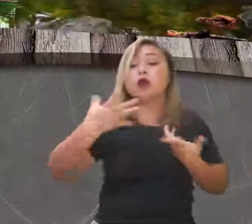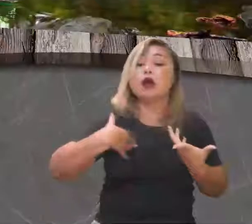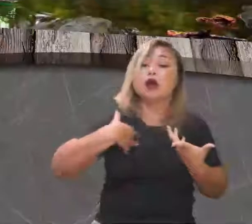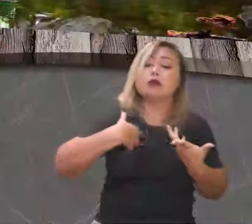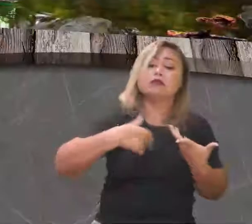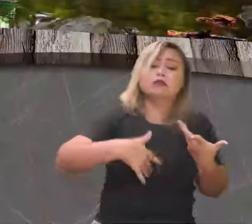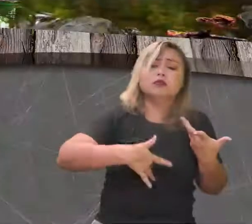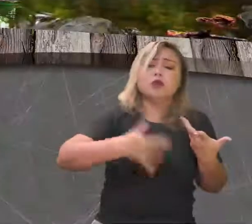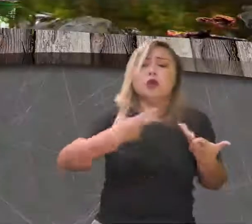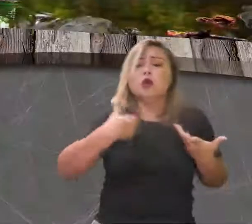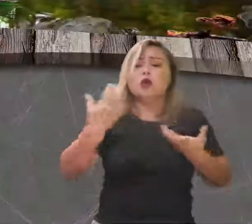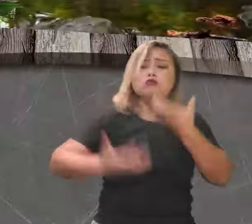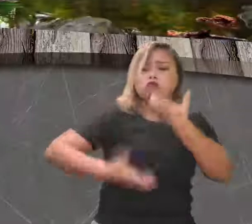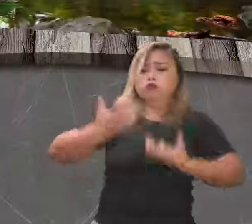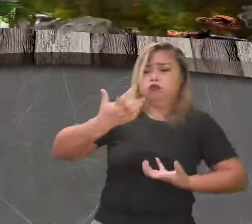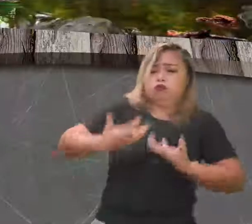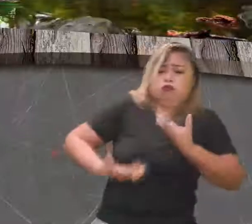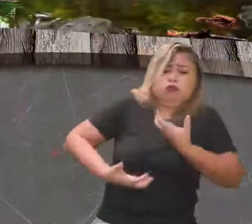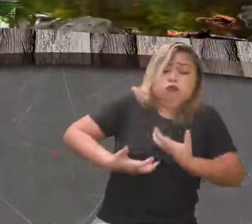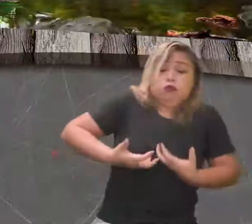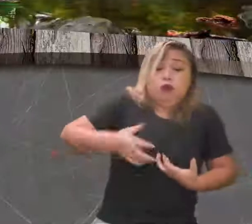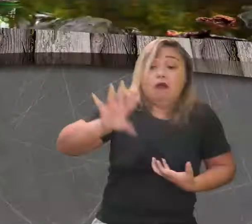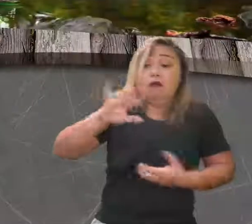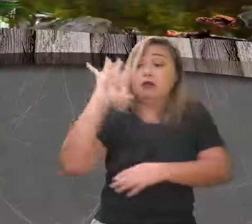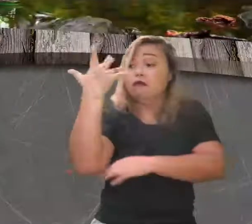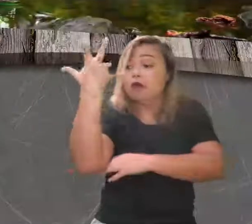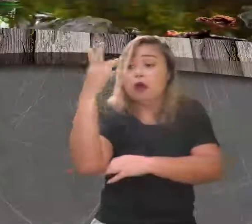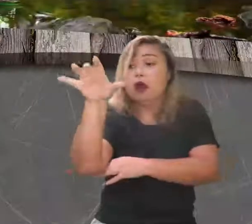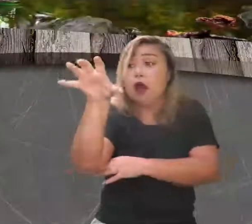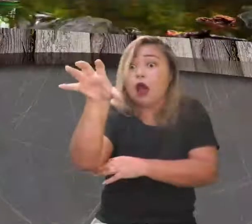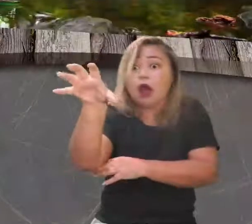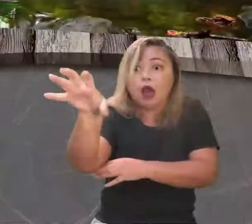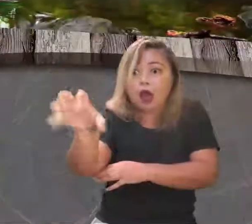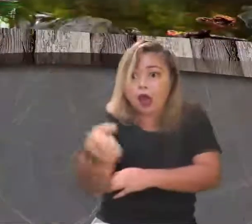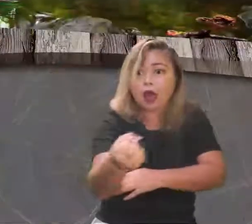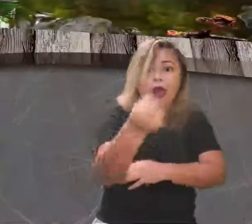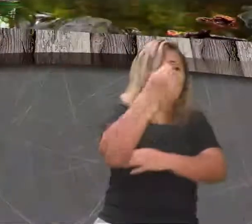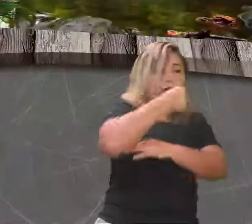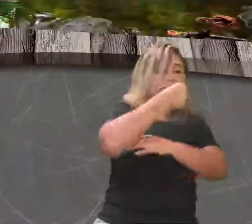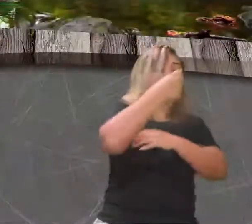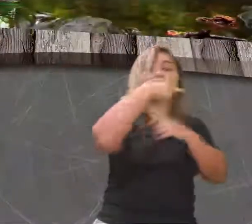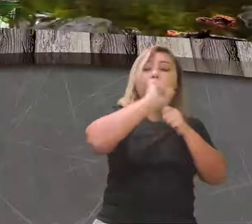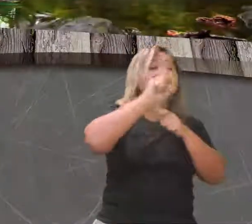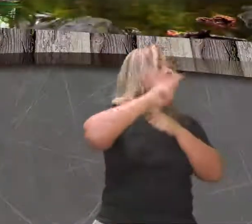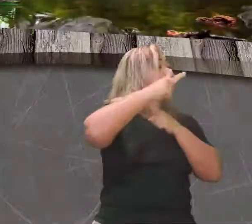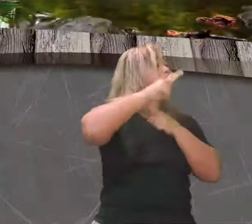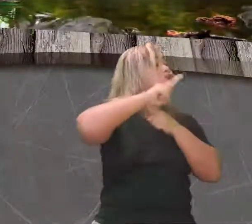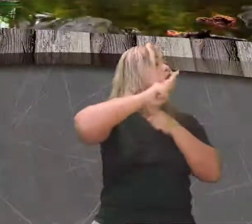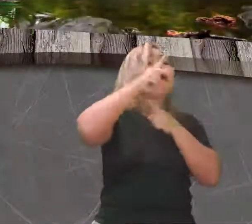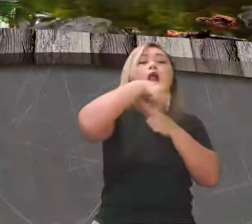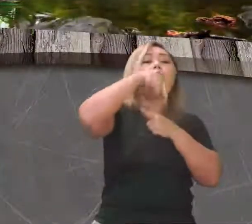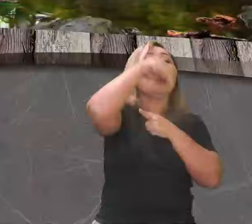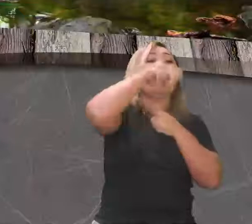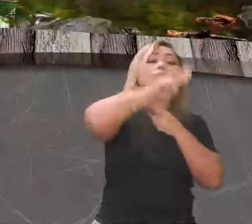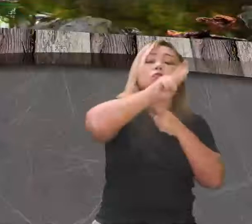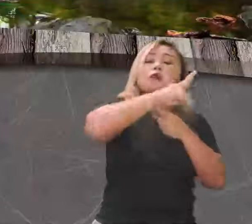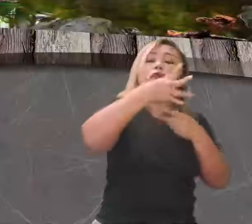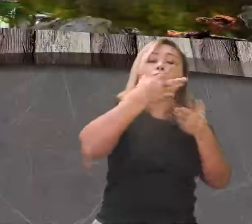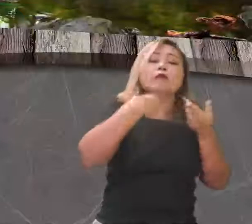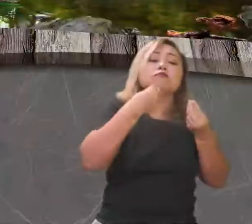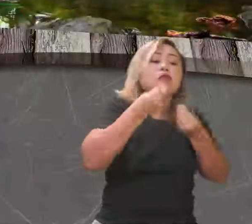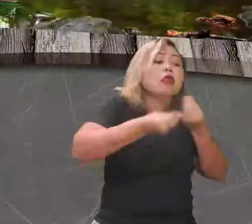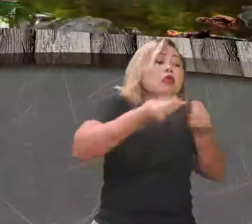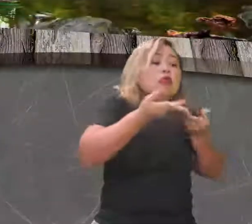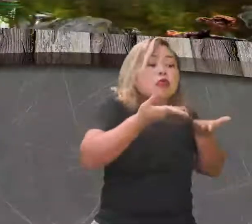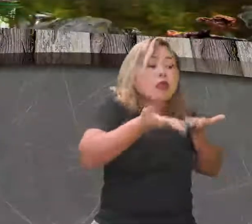ferido por um incêndio na floresta, você tem que levar para o centro de recuperação. E lá eles vão ser tratados,